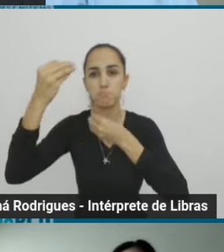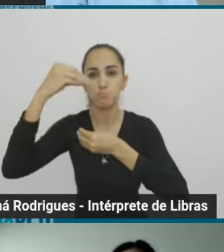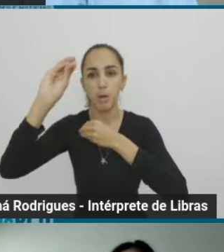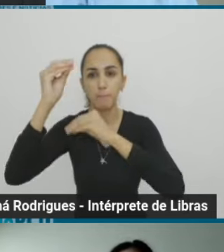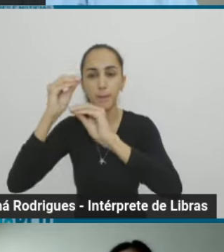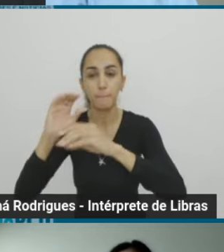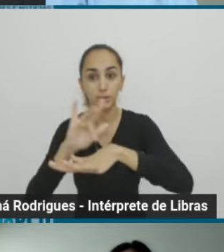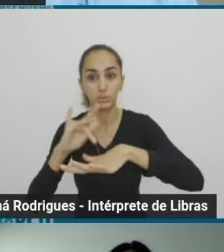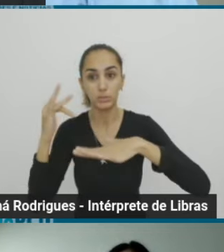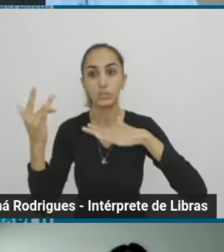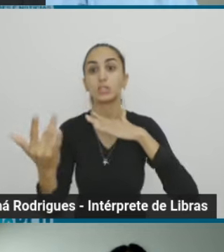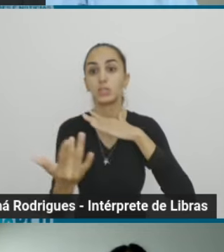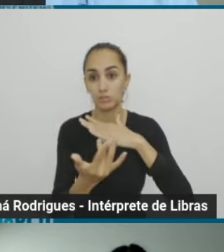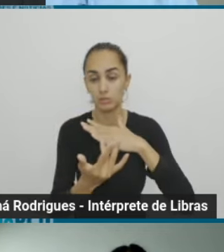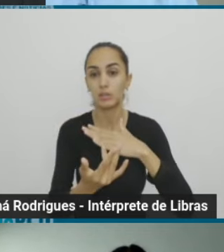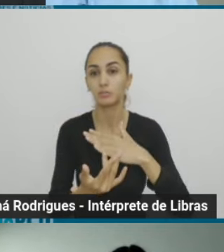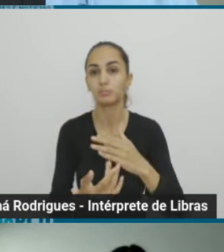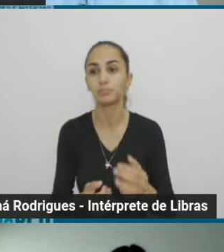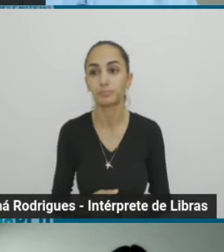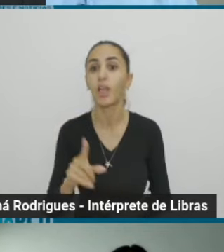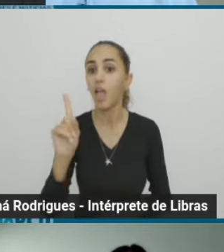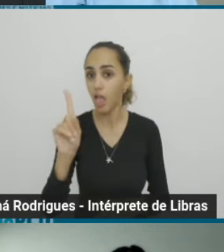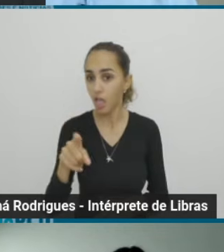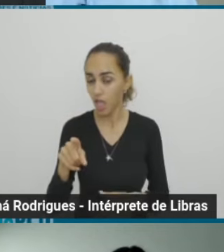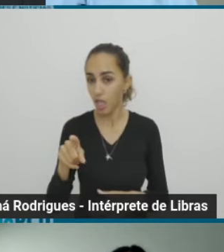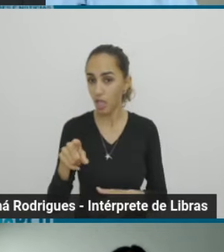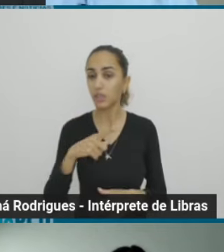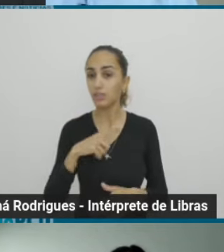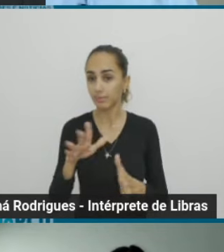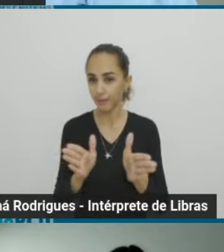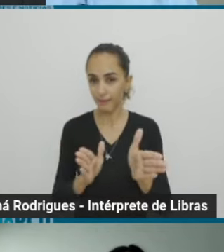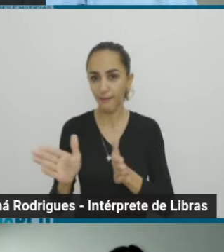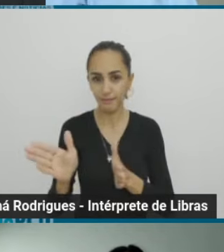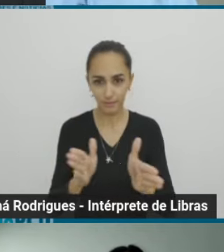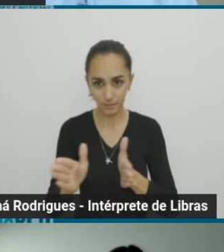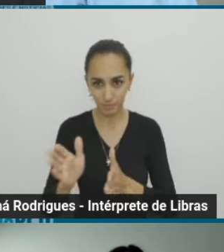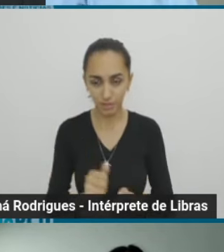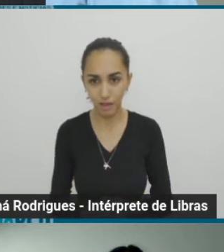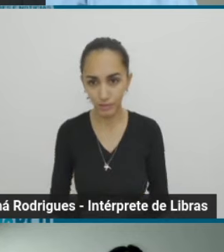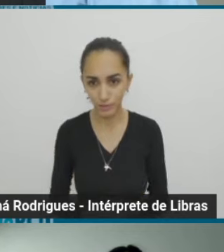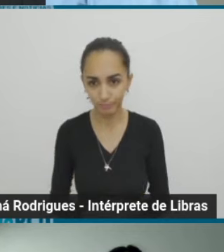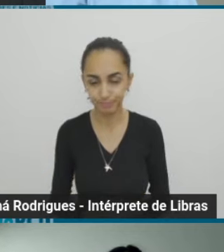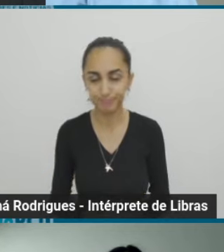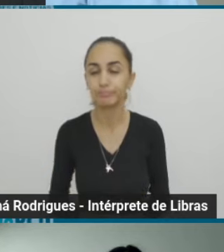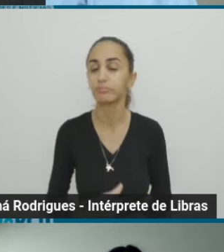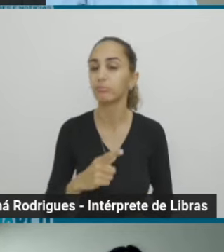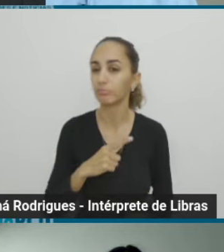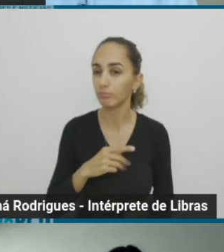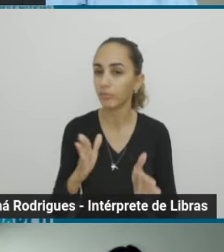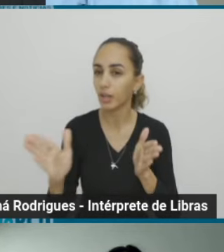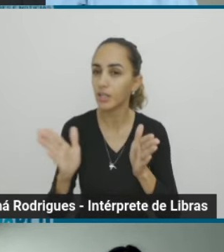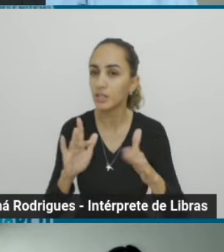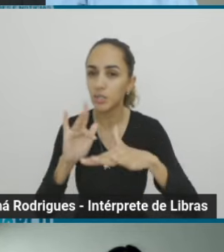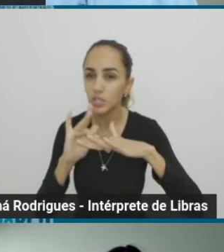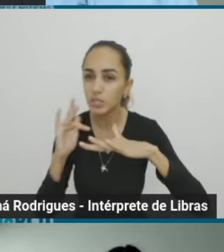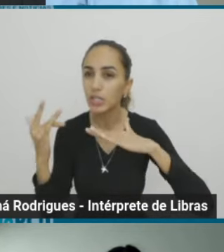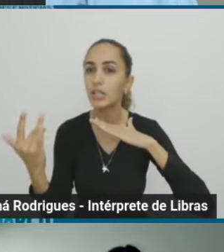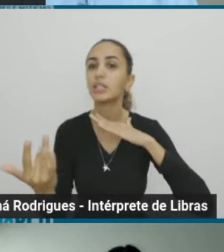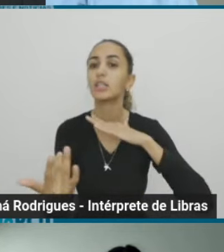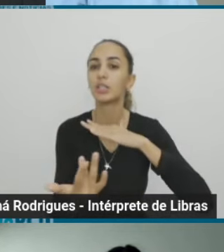que esse próprio estúdio também é acessível? Será que todas as condições de acessibilidade nas redes sociais também